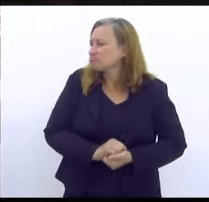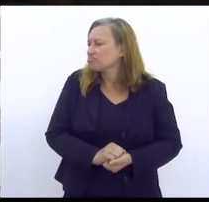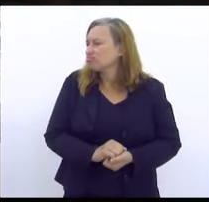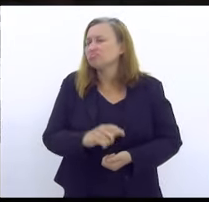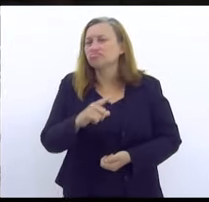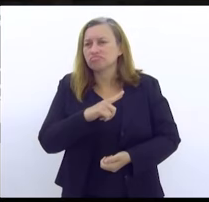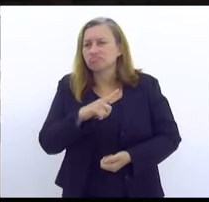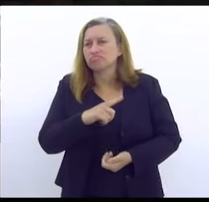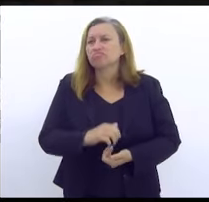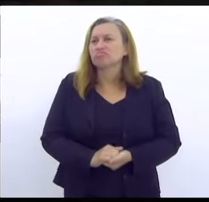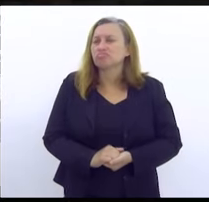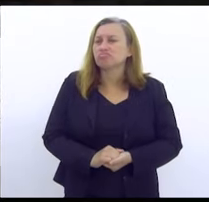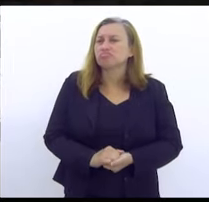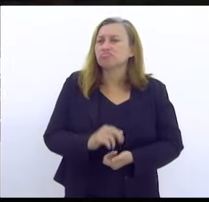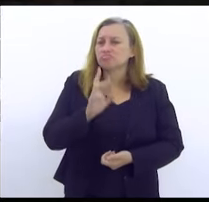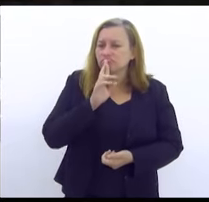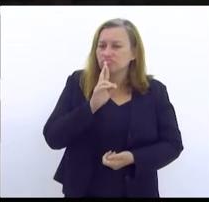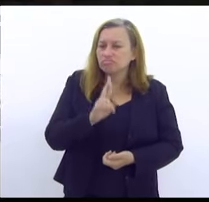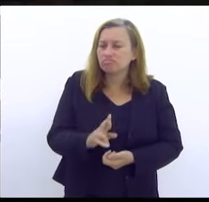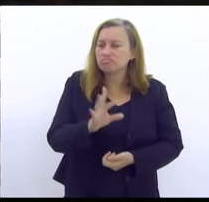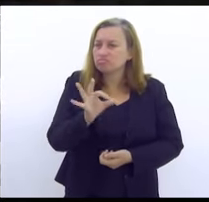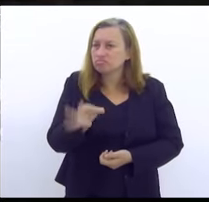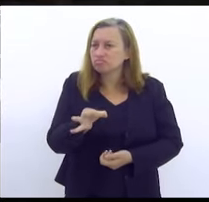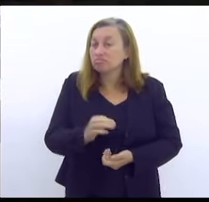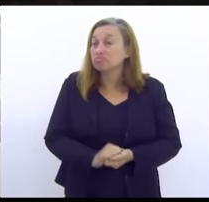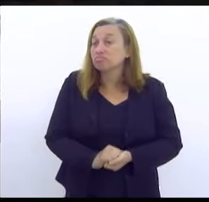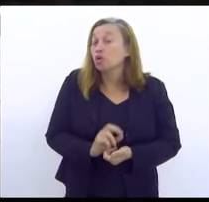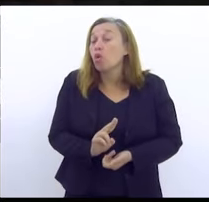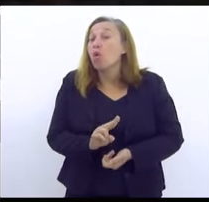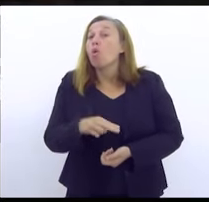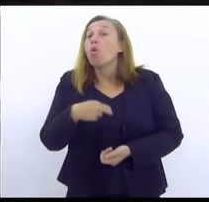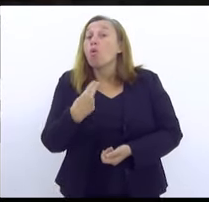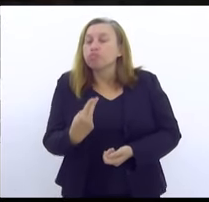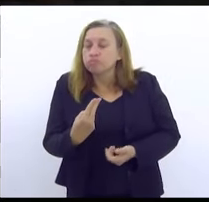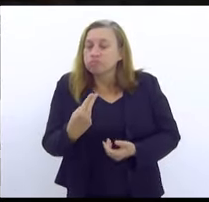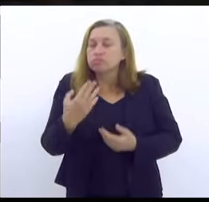tenhamos algum resultado concreto, ou pelo menos a